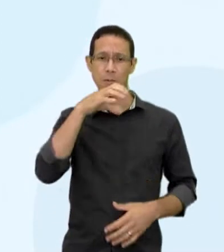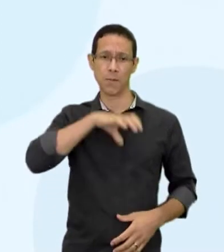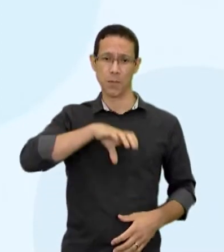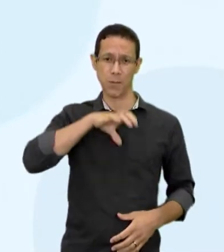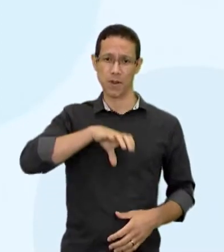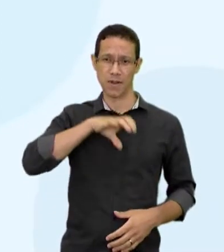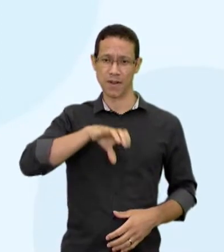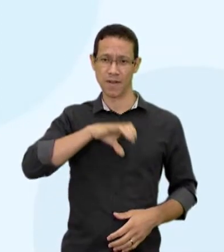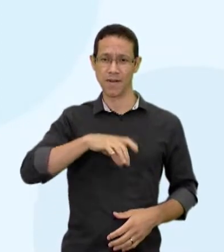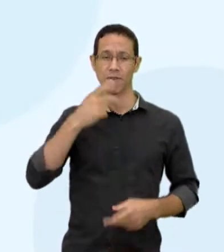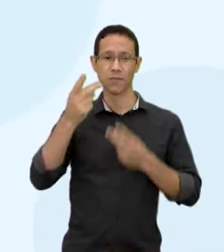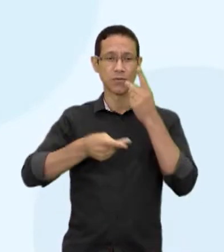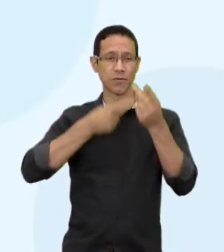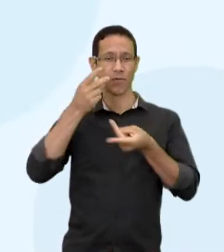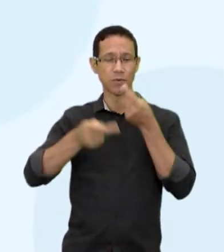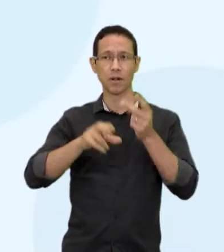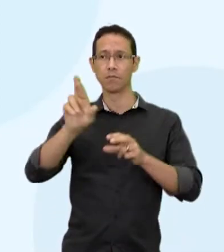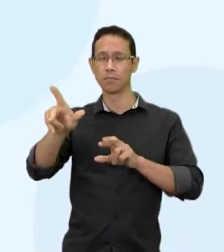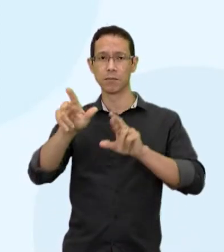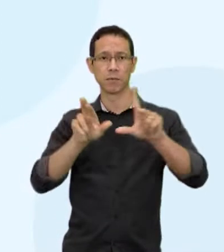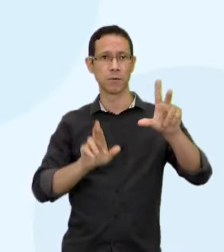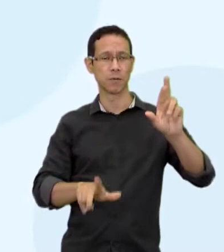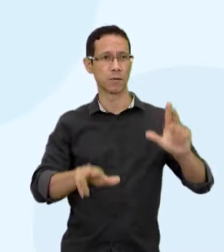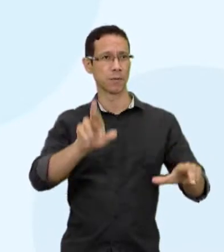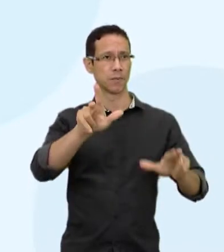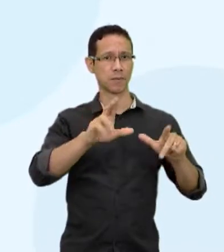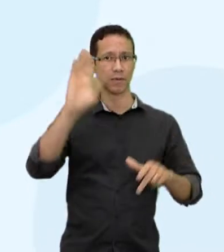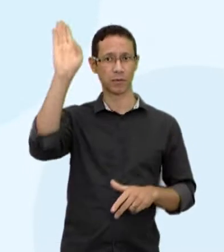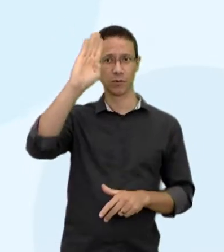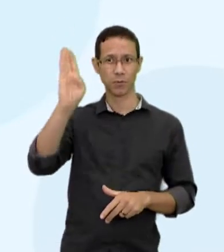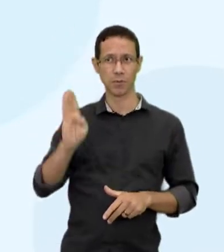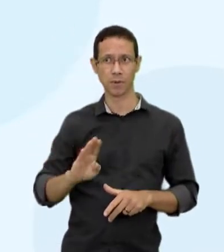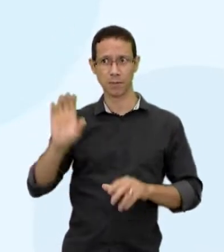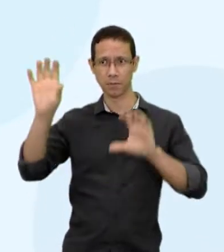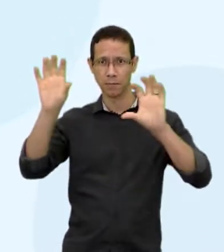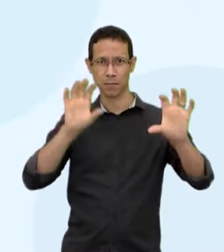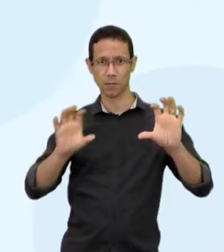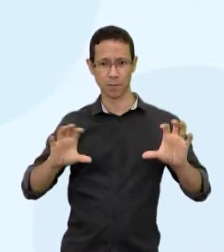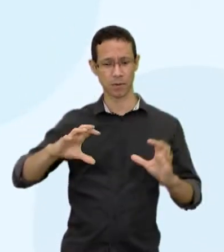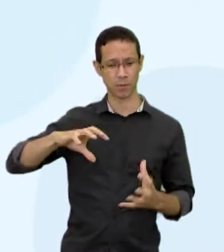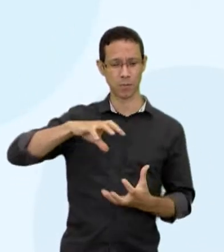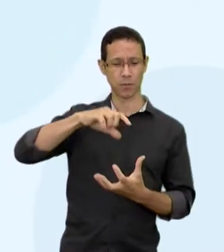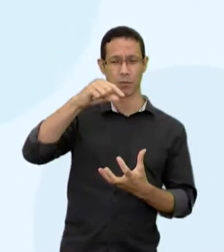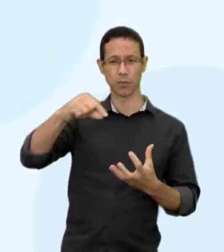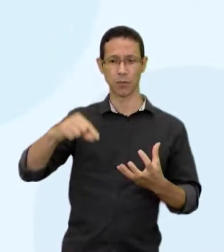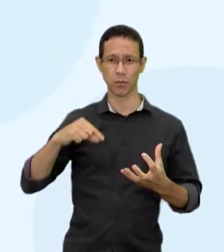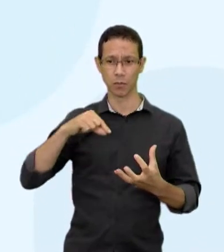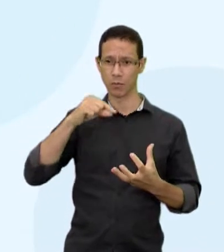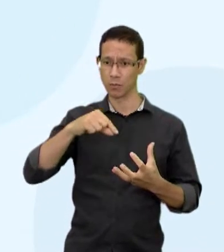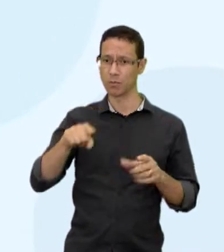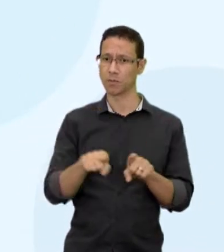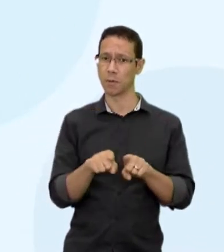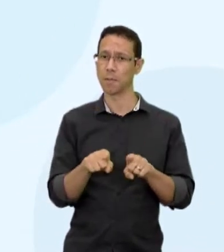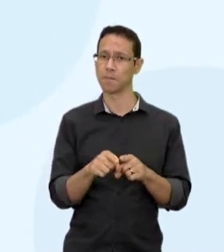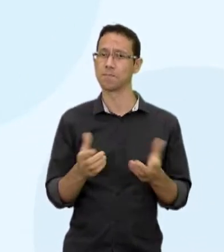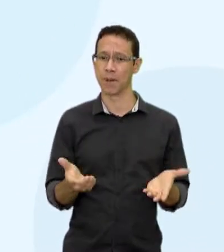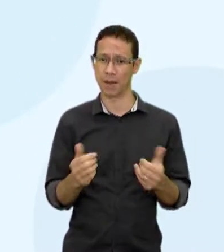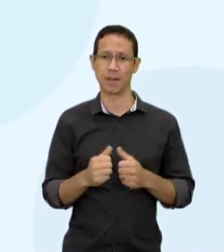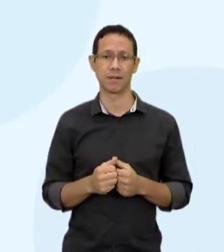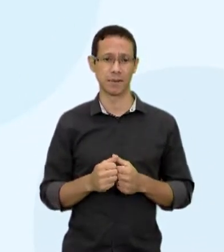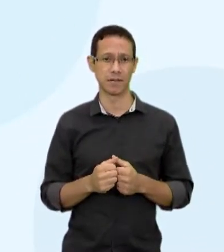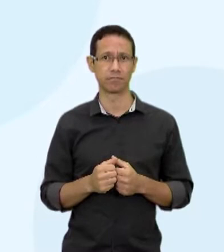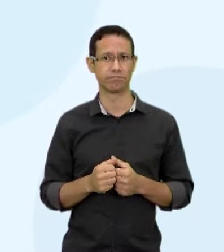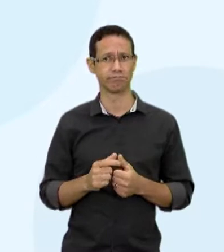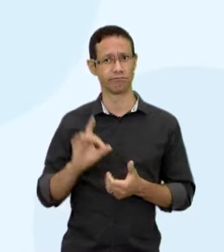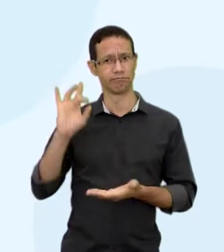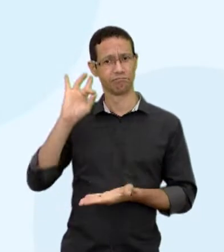é falada de modos muito diferentes pelo Brasil e pelo mundo afora. Parece bem óbvio isso daqui,